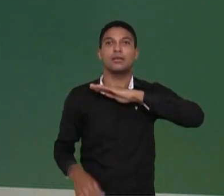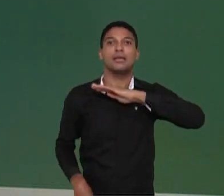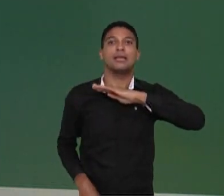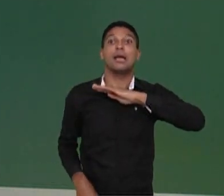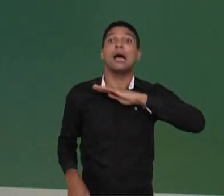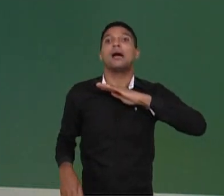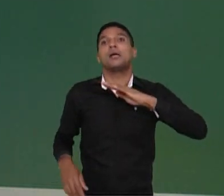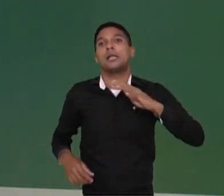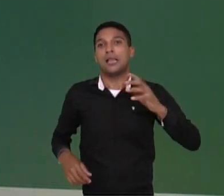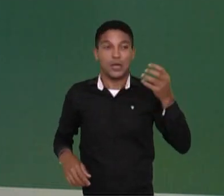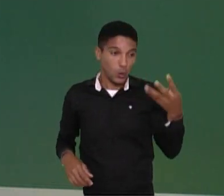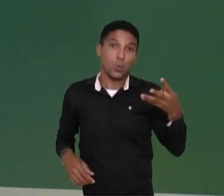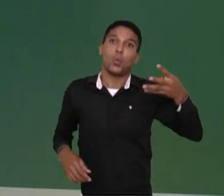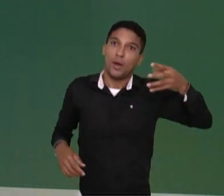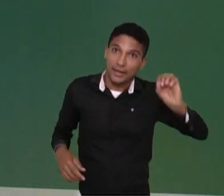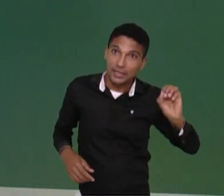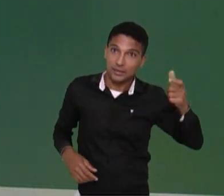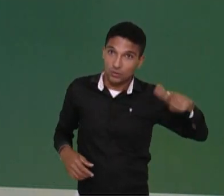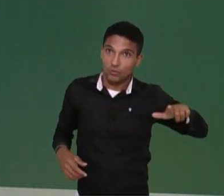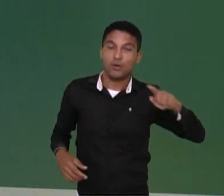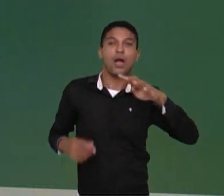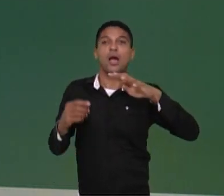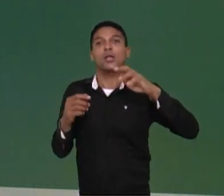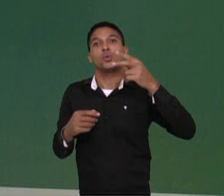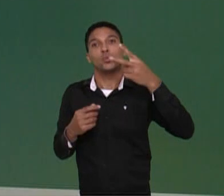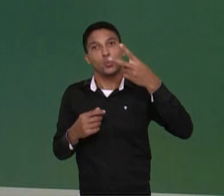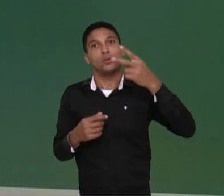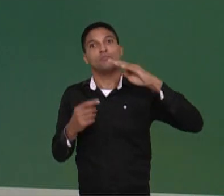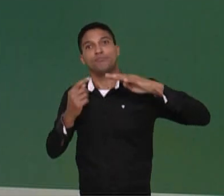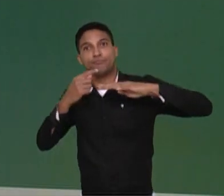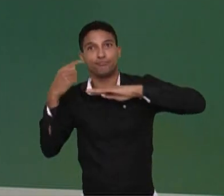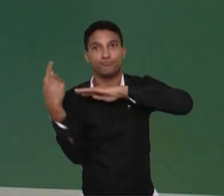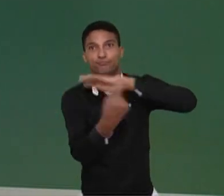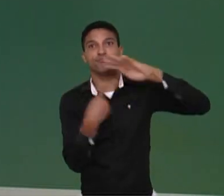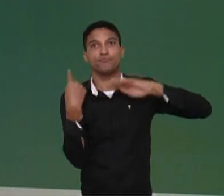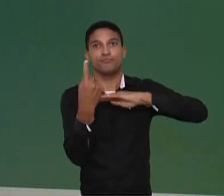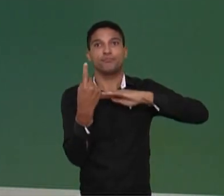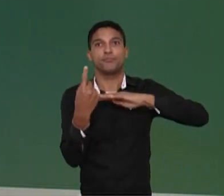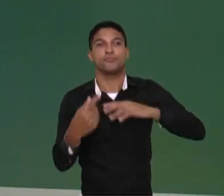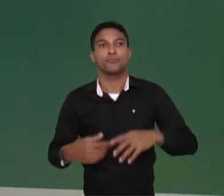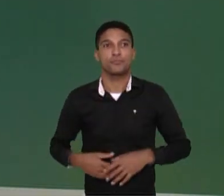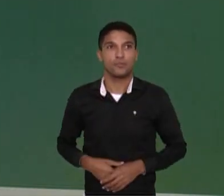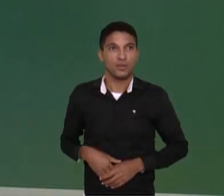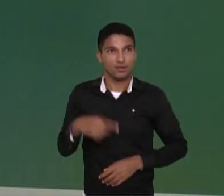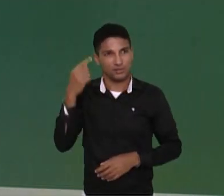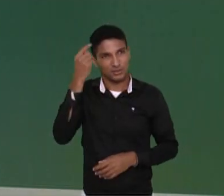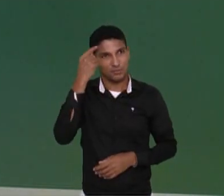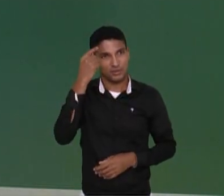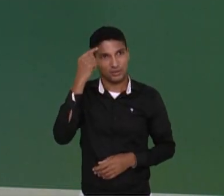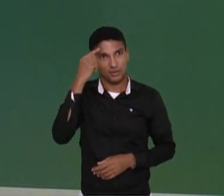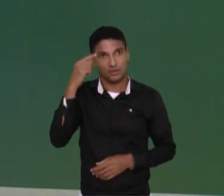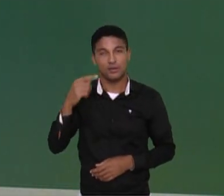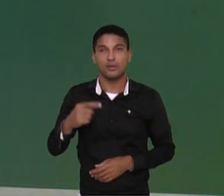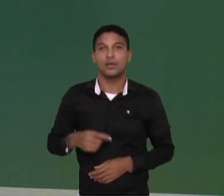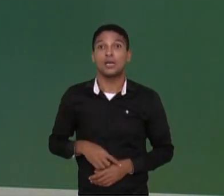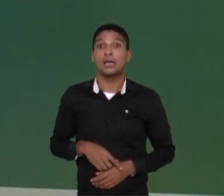E o 17/40. 17/40, se você pensar que a pista foi dividida em 40 partes e você correu 17, você não